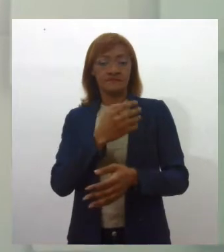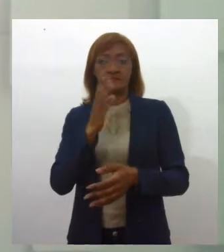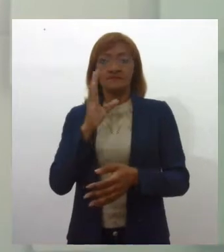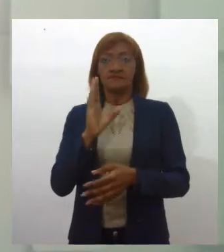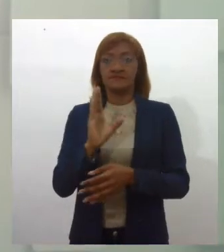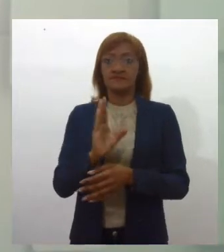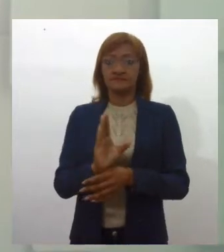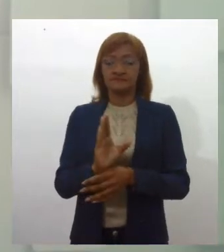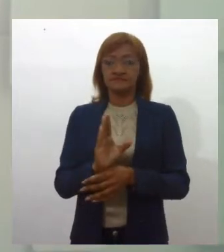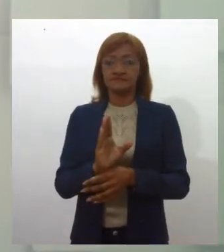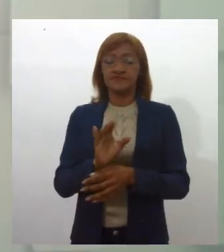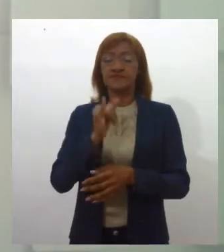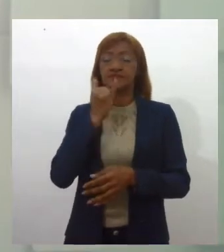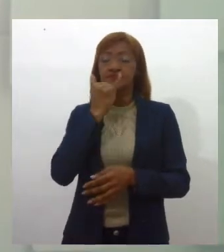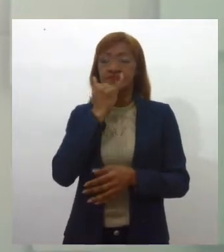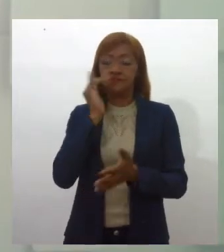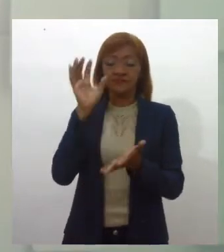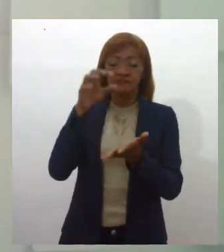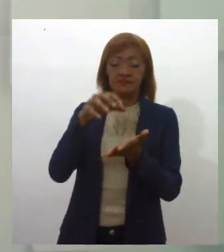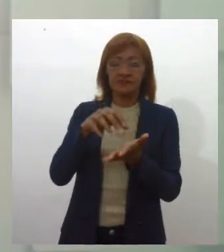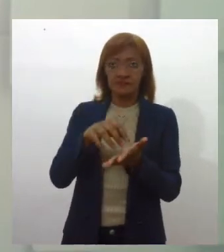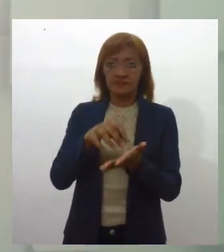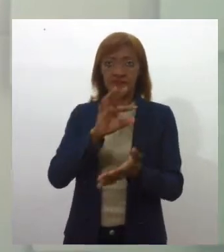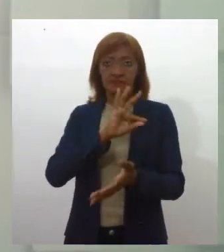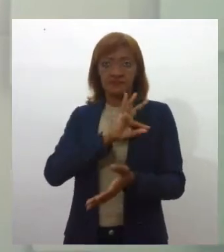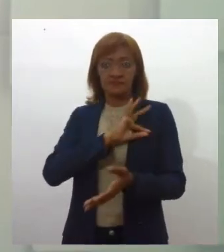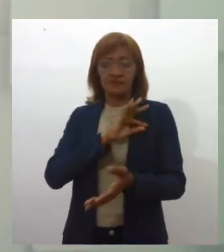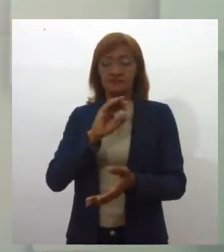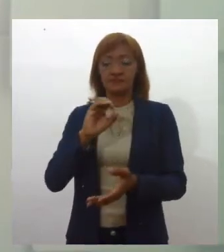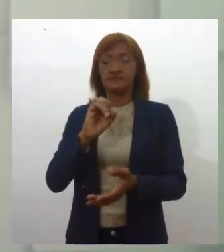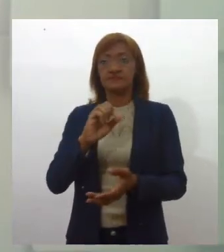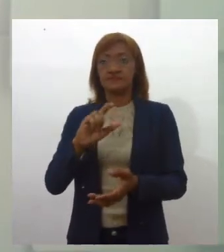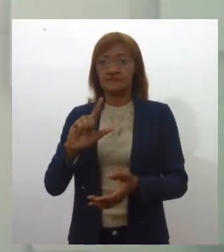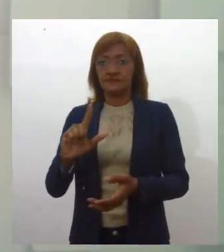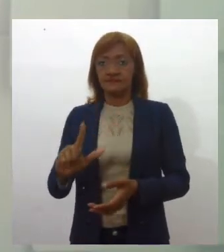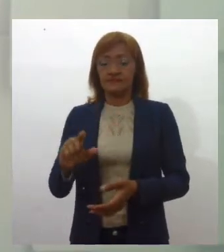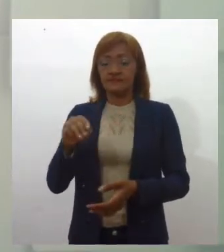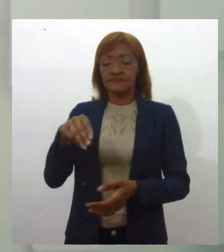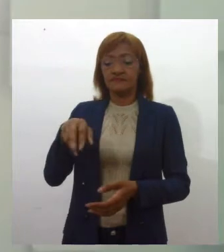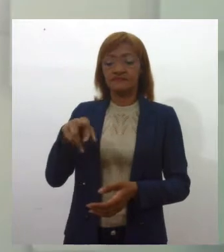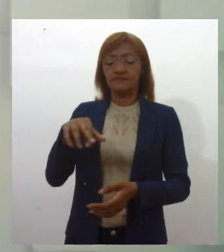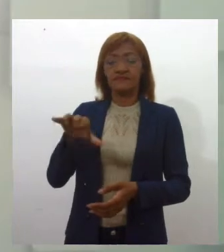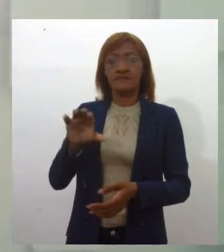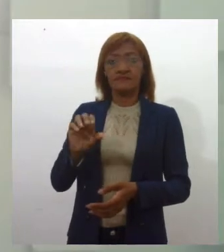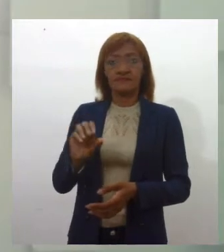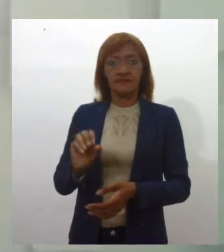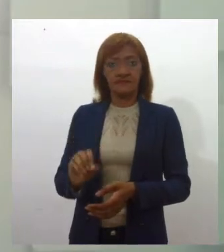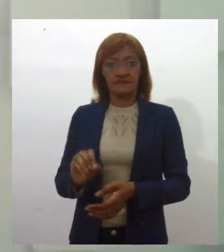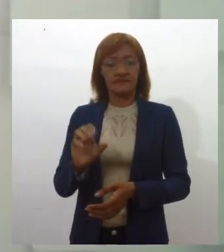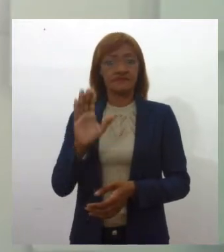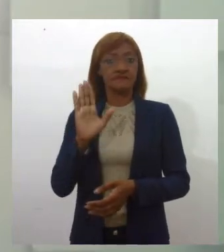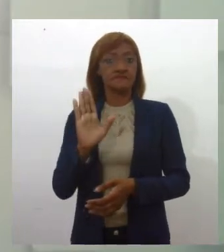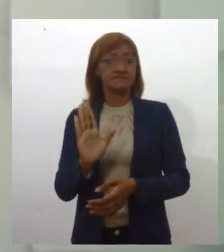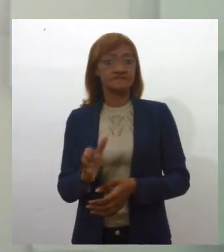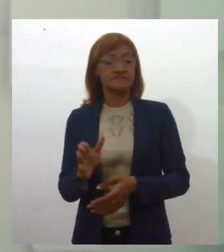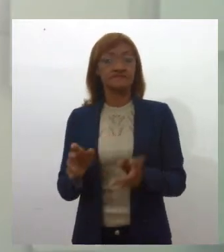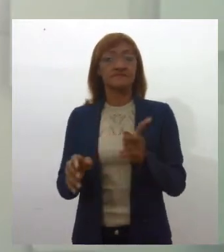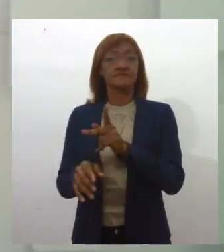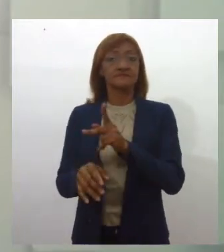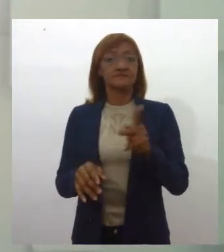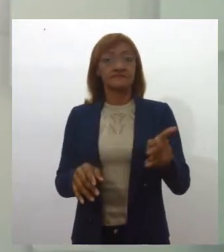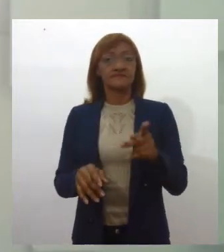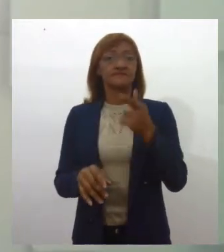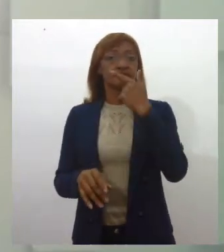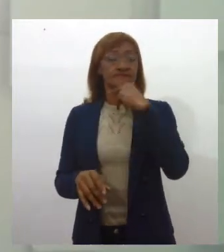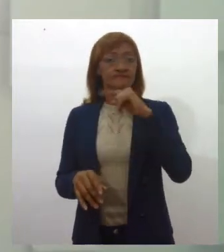aprovado aqui na Assembleia Legislativa e o projeto é de autoria do deputado Luciano Bispo, que é o presidente aqui da casa, junto com